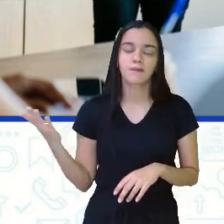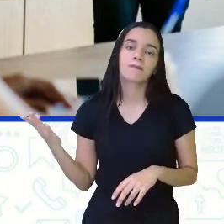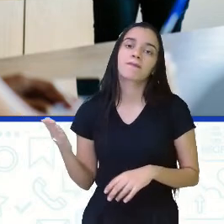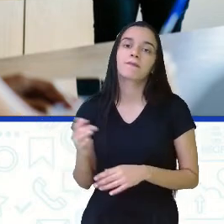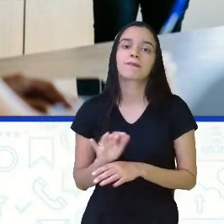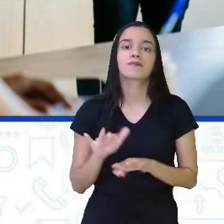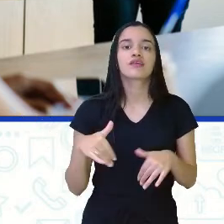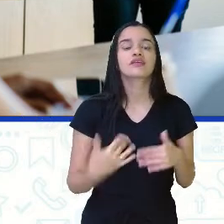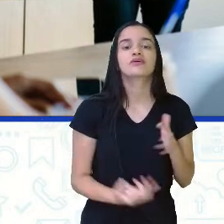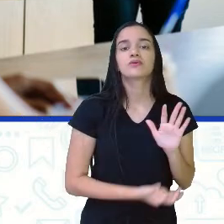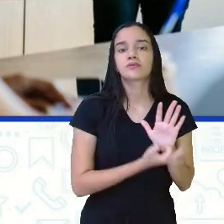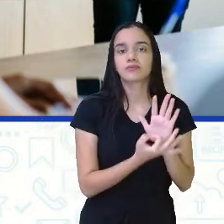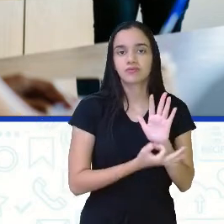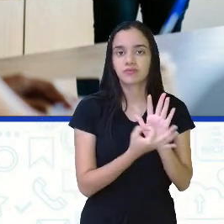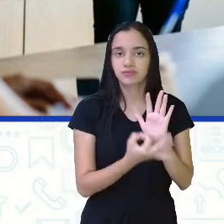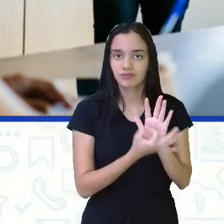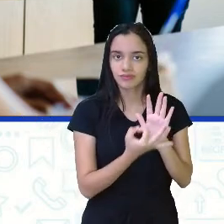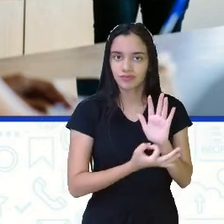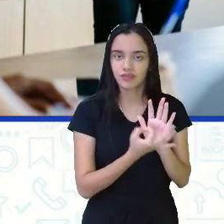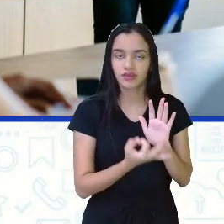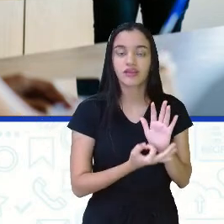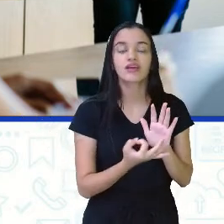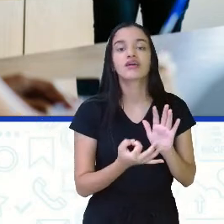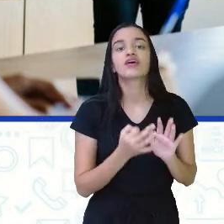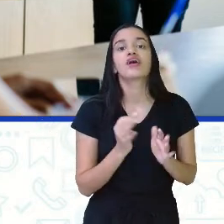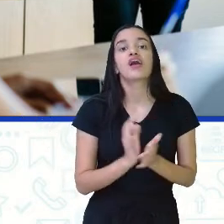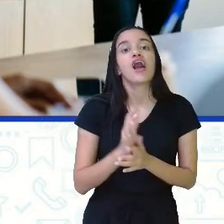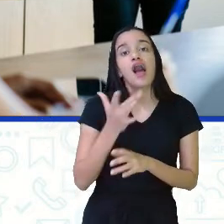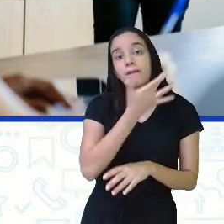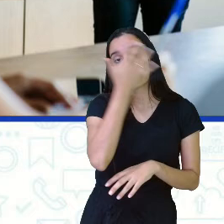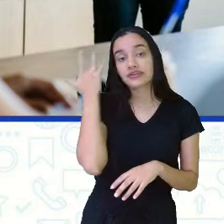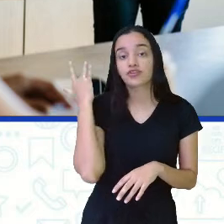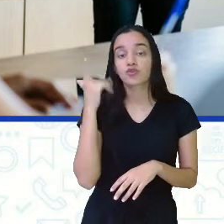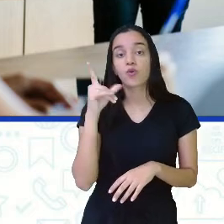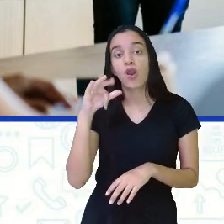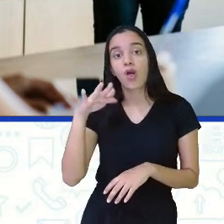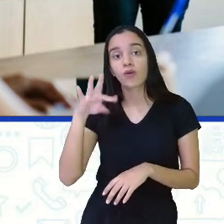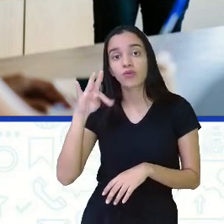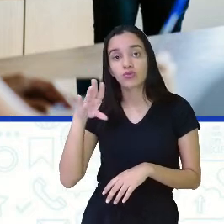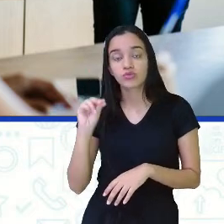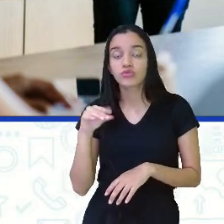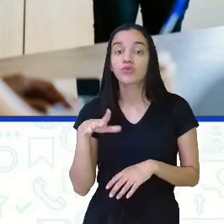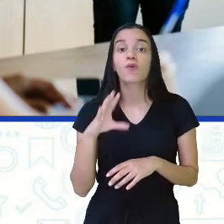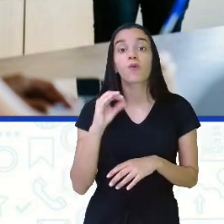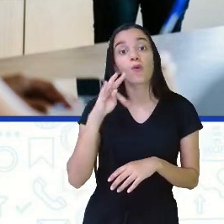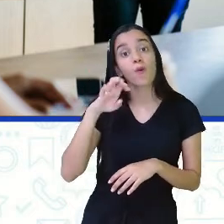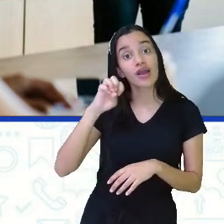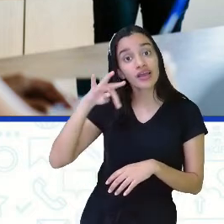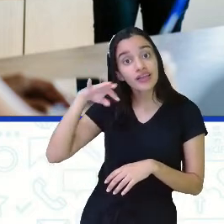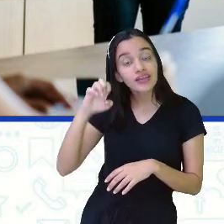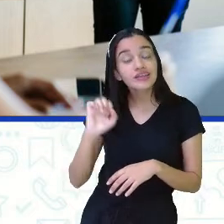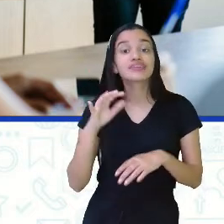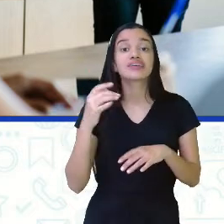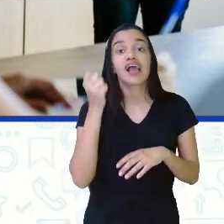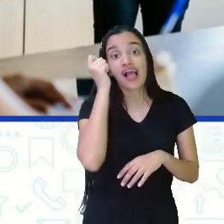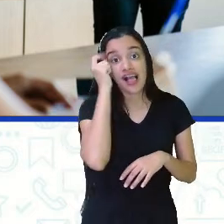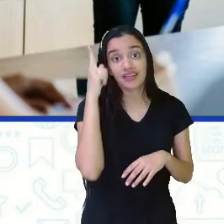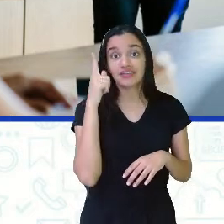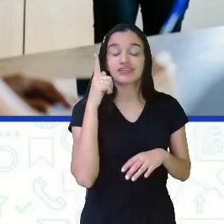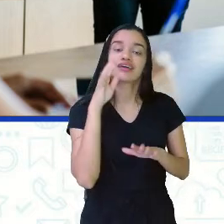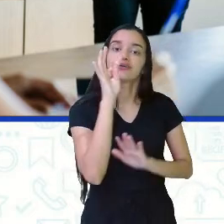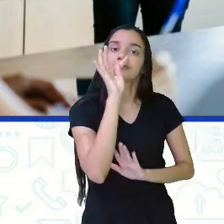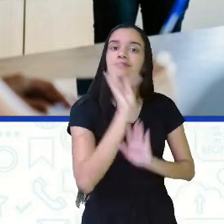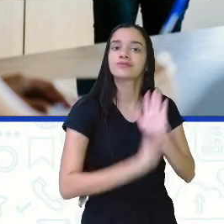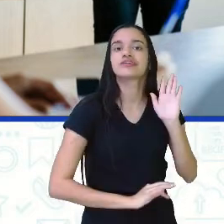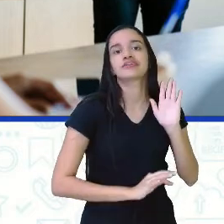Através dos seus argumentos, o locutor deve ser coerente. Então, a coerência a gente está falando sobre o que? As ideias do texto, a